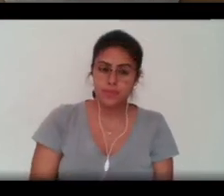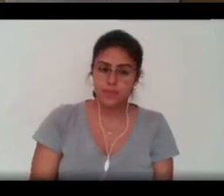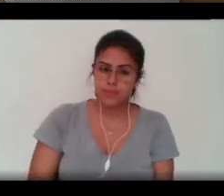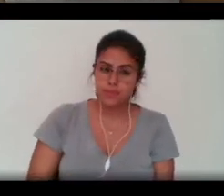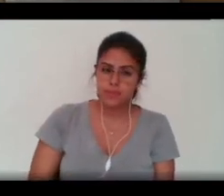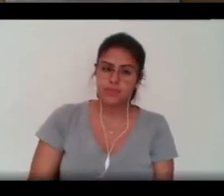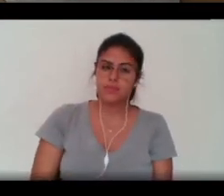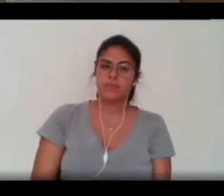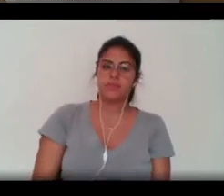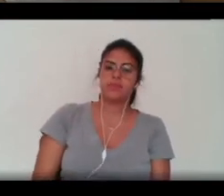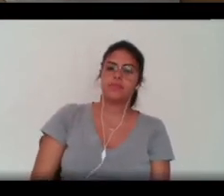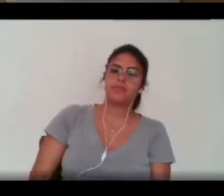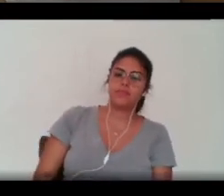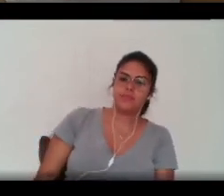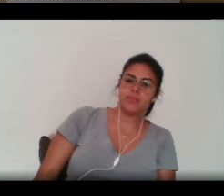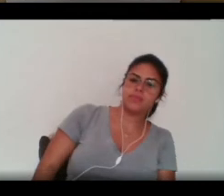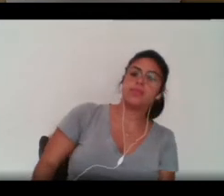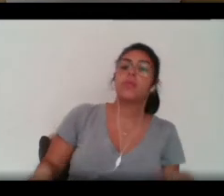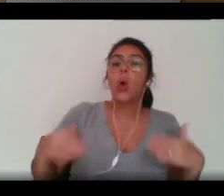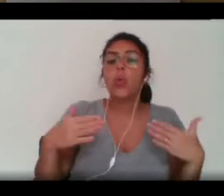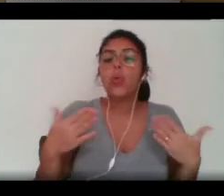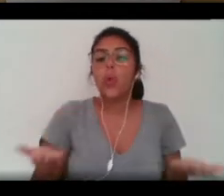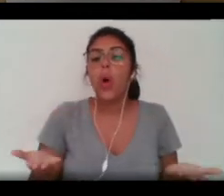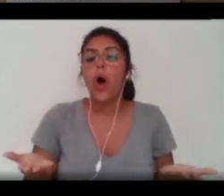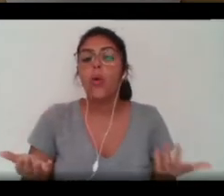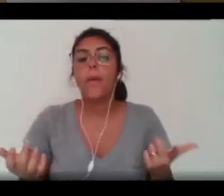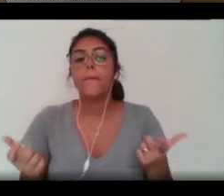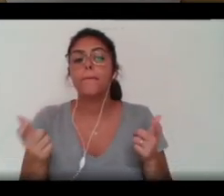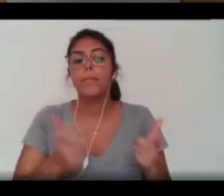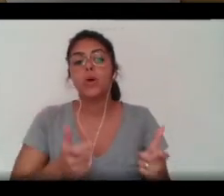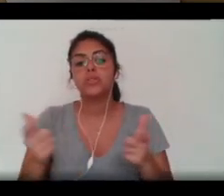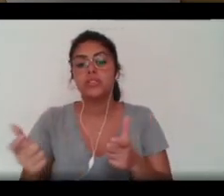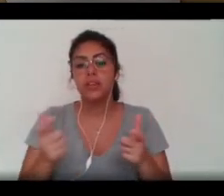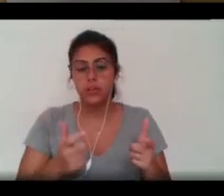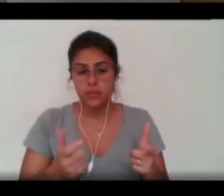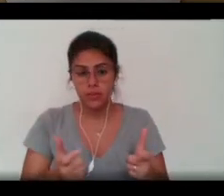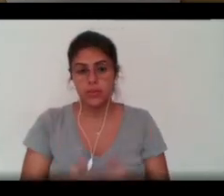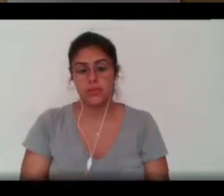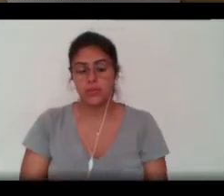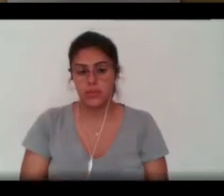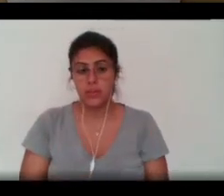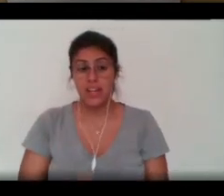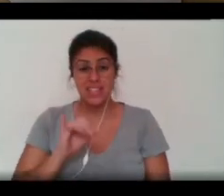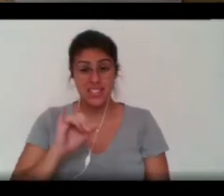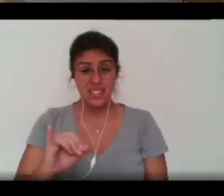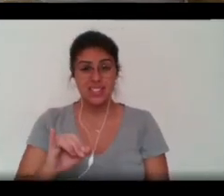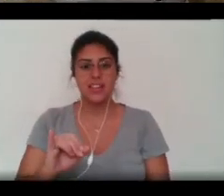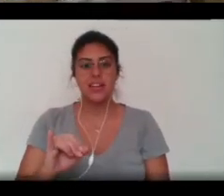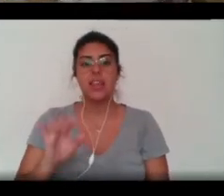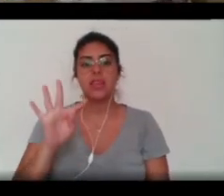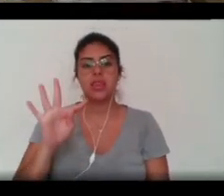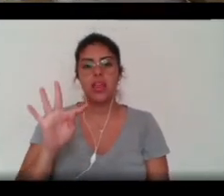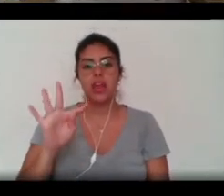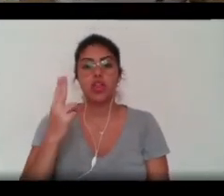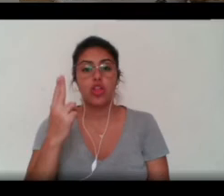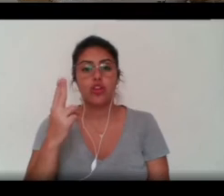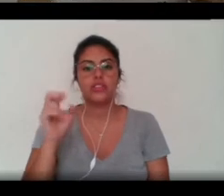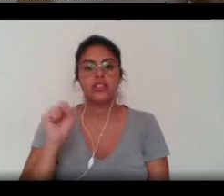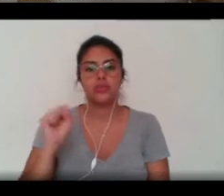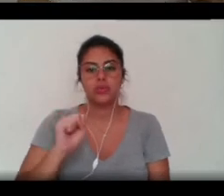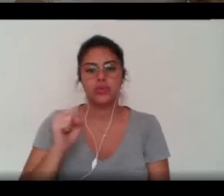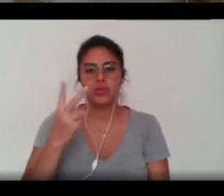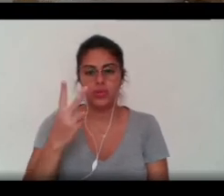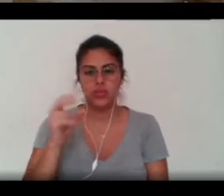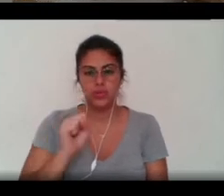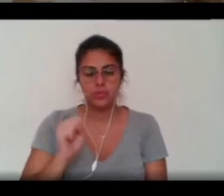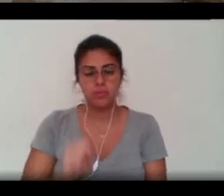qual que é a posição para 2 segundos. É isso que ele pede. Então, de novo,